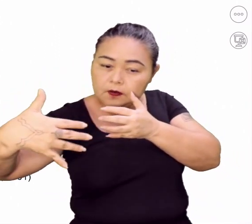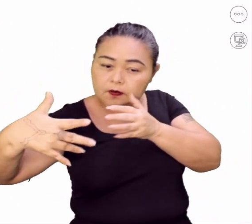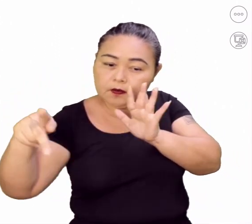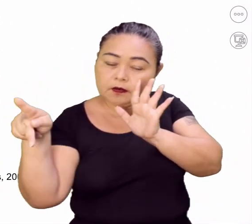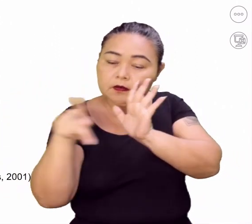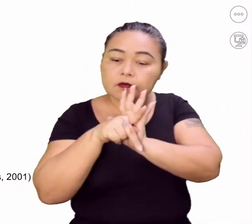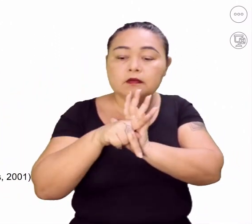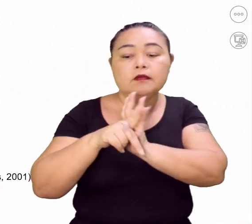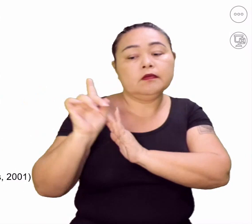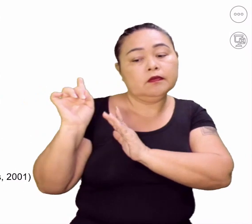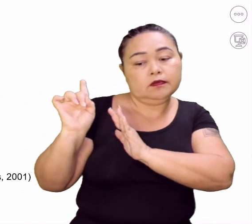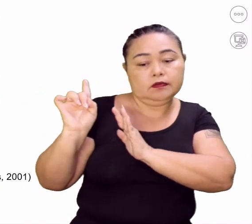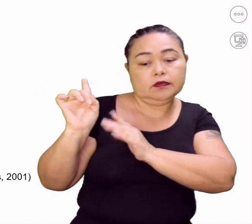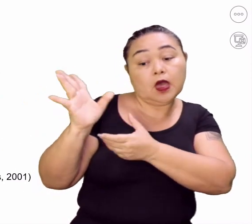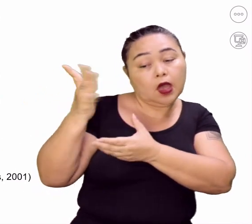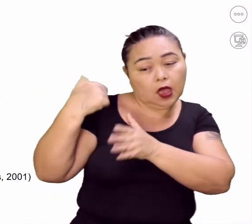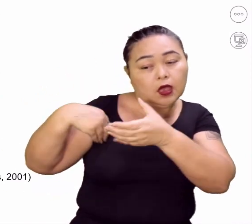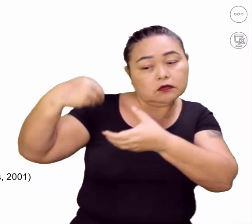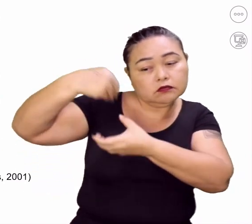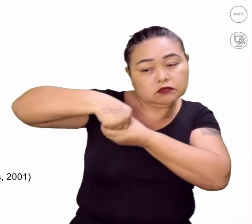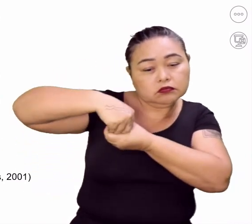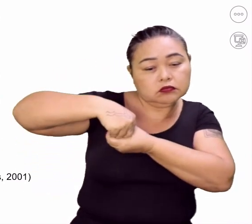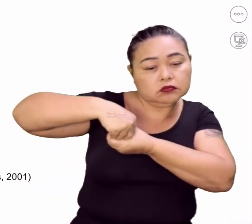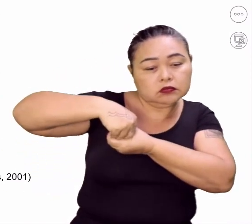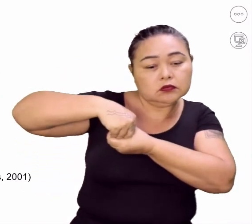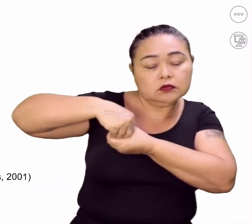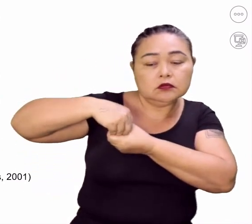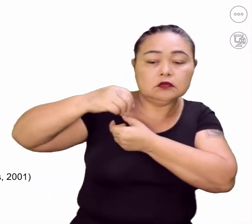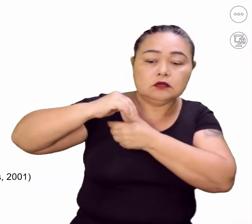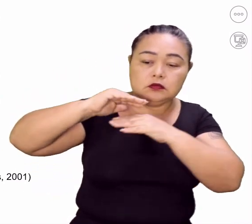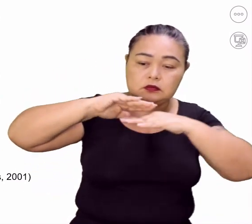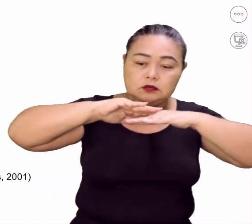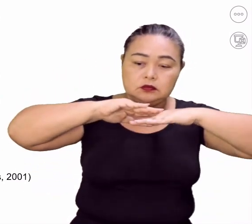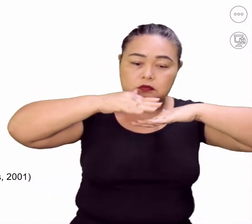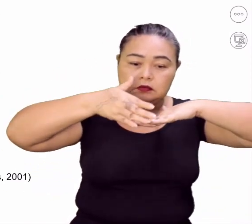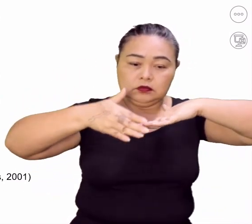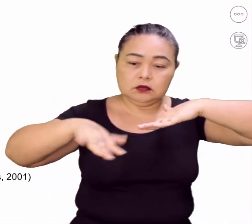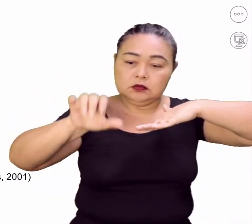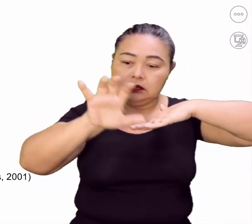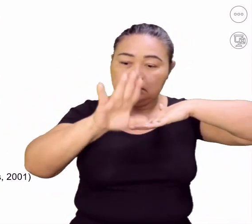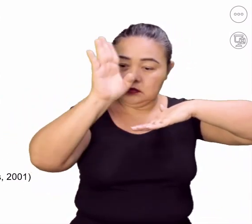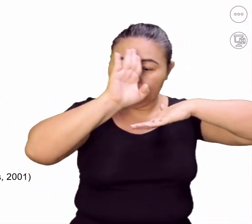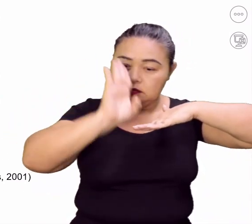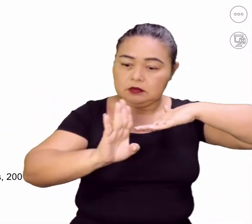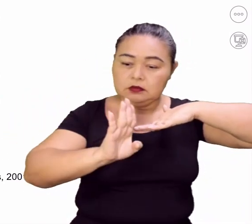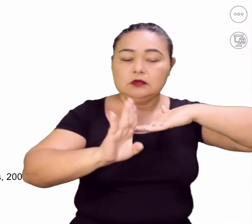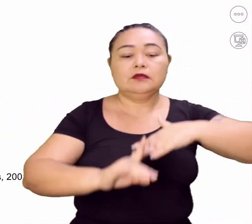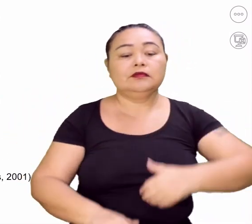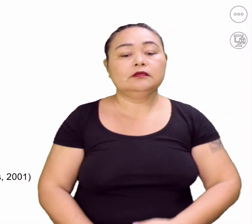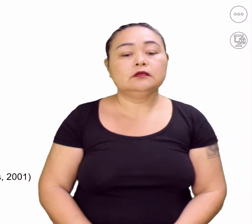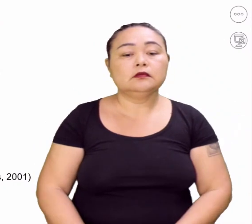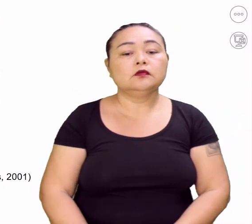eu grifei no slide passado, pertencente ao Planalto Central do Brasil.